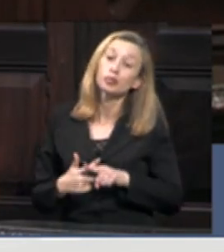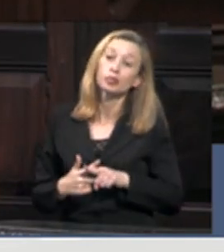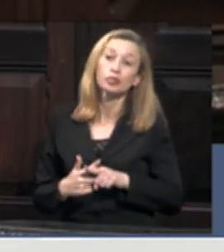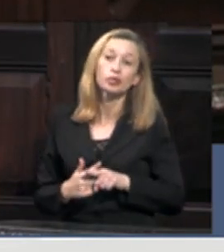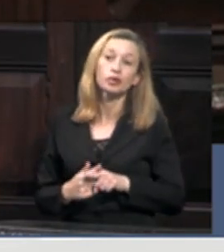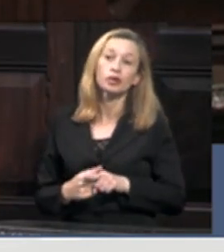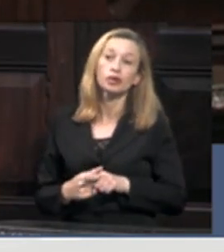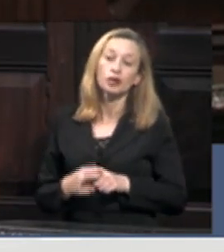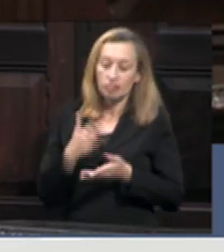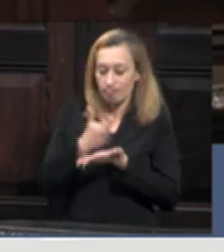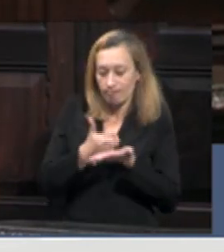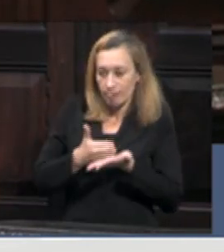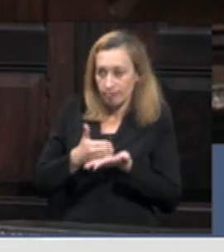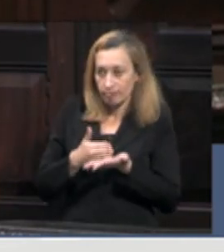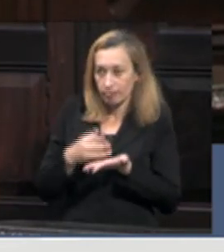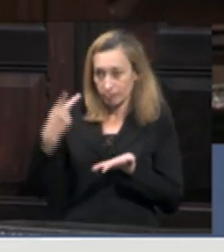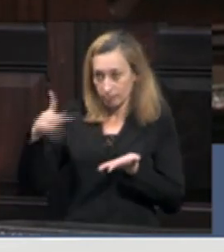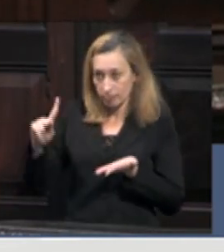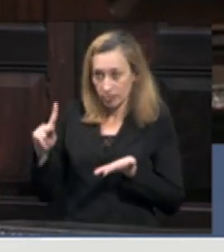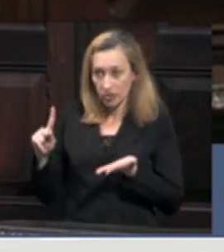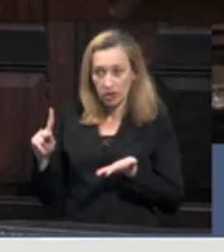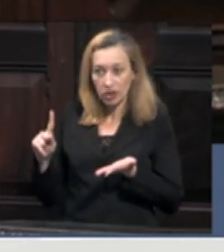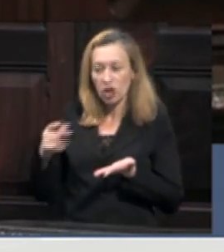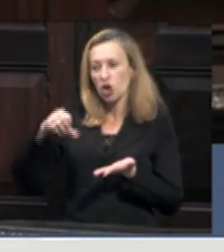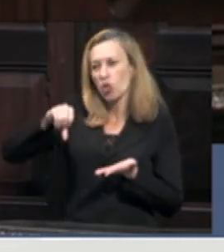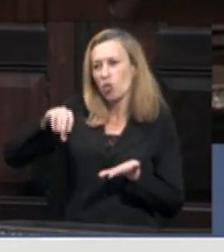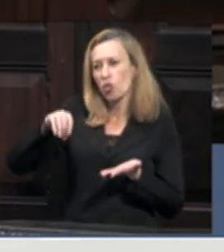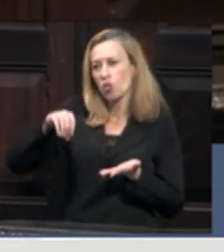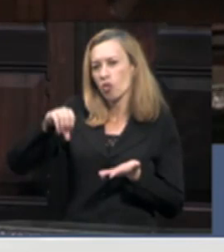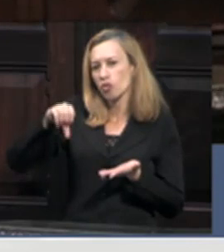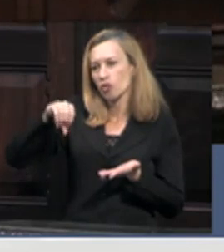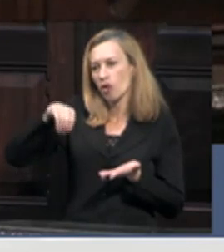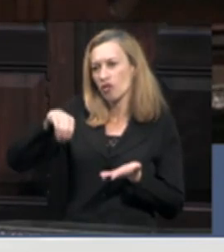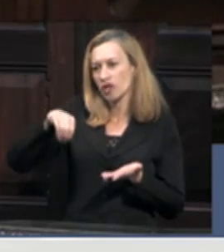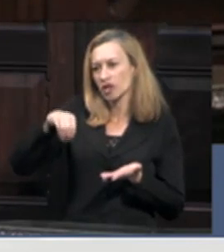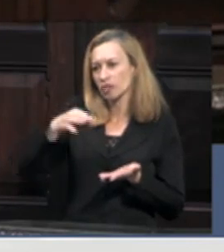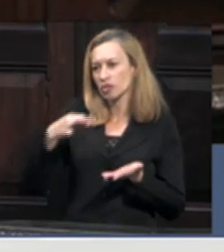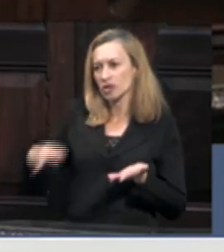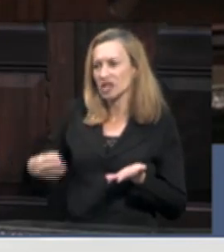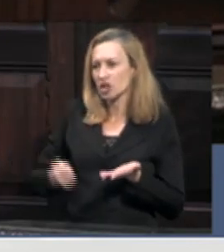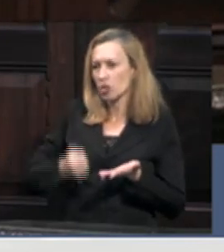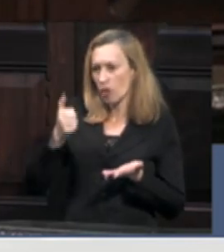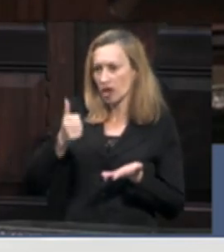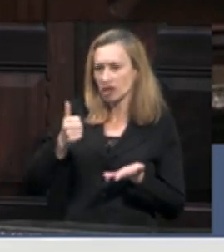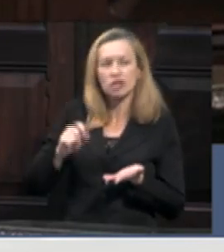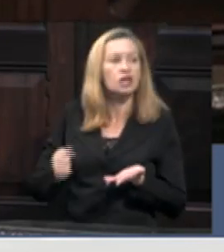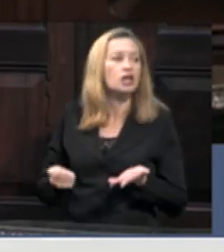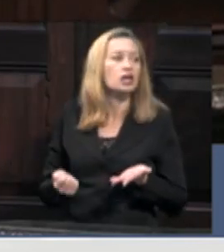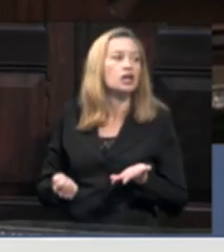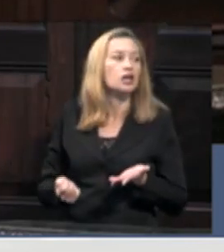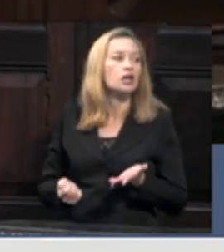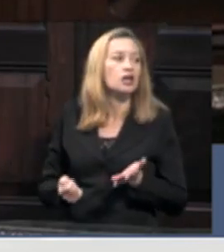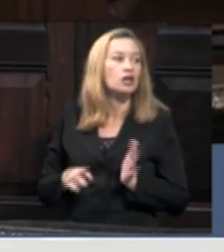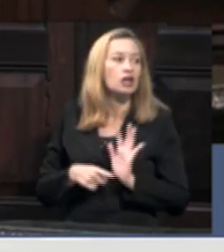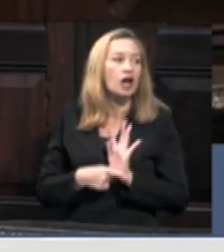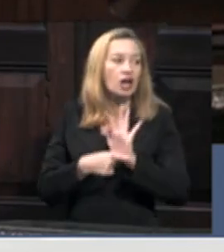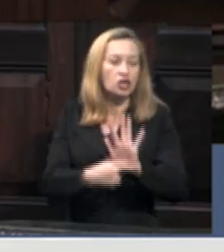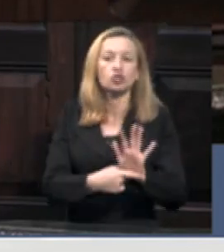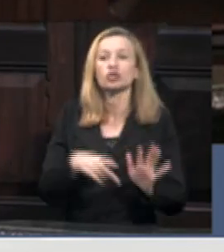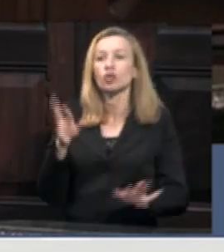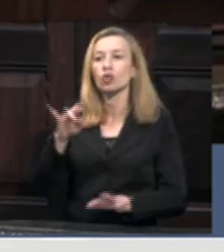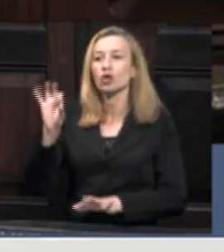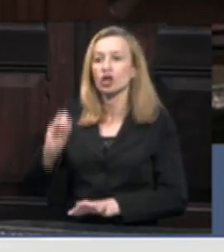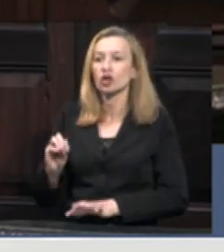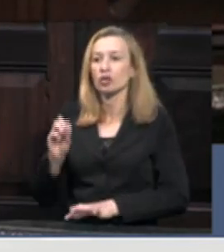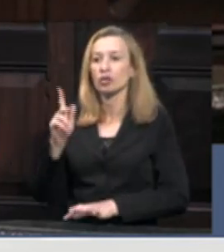parte dele, quase 90%, financia o Rio